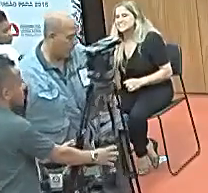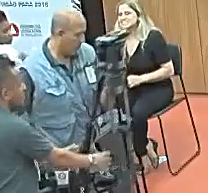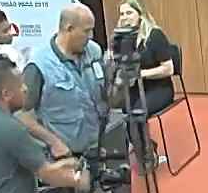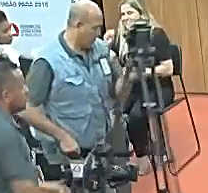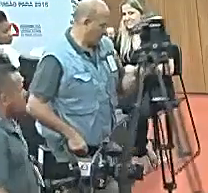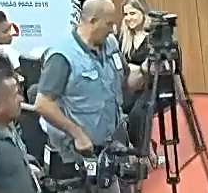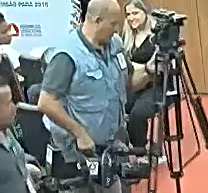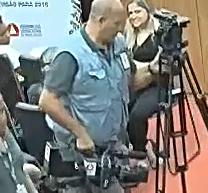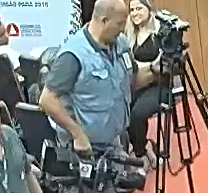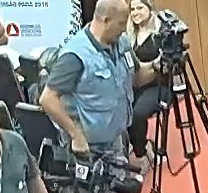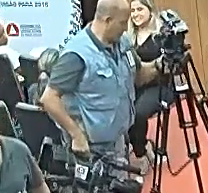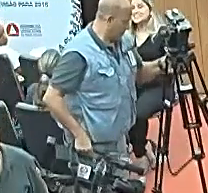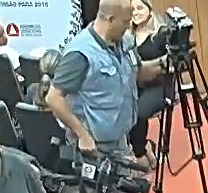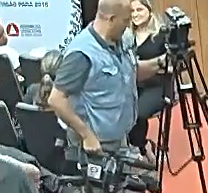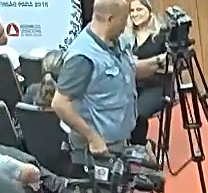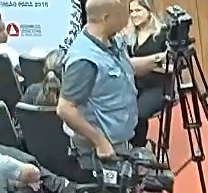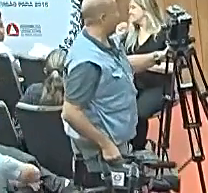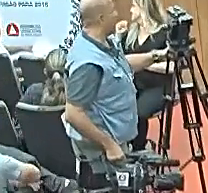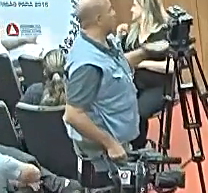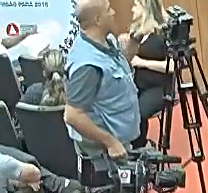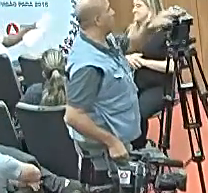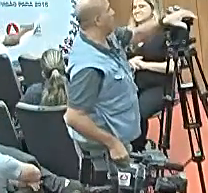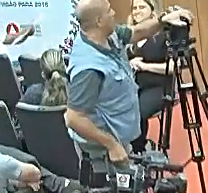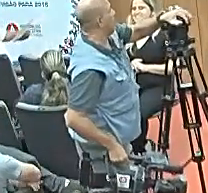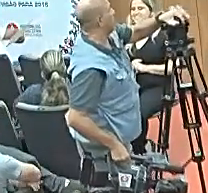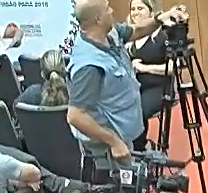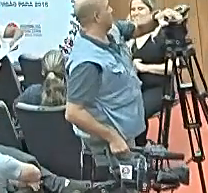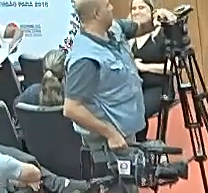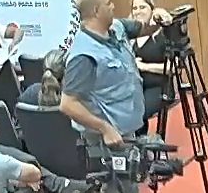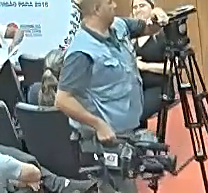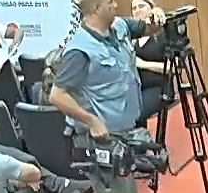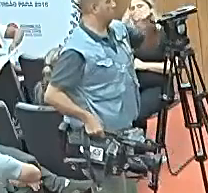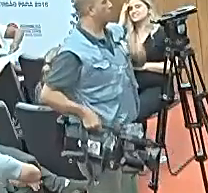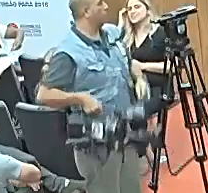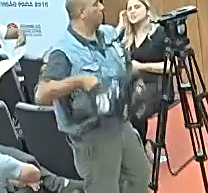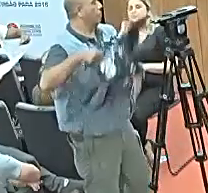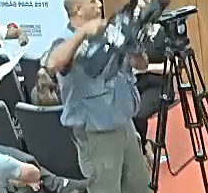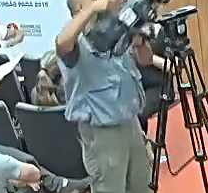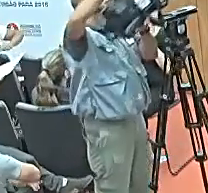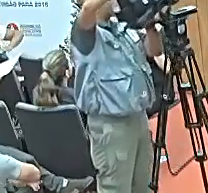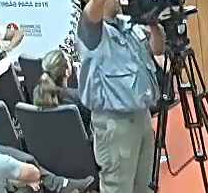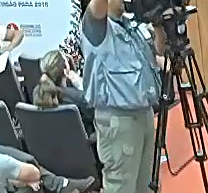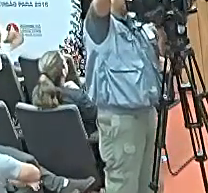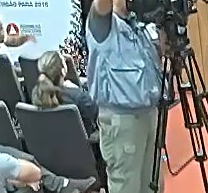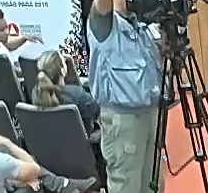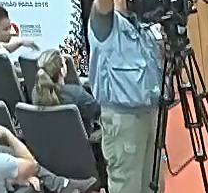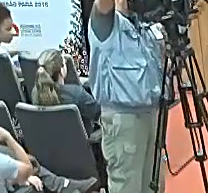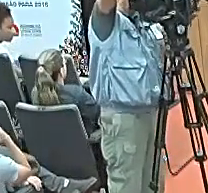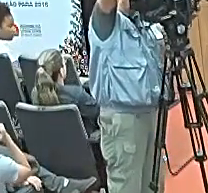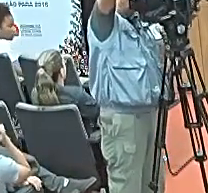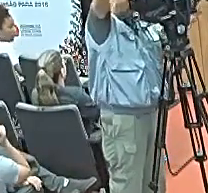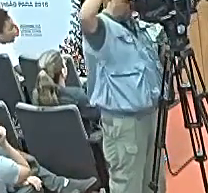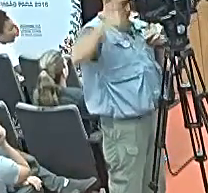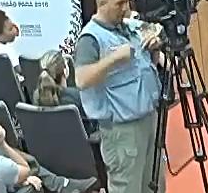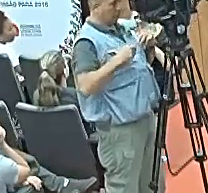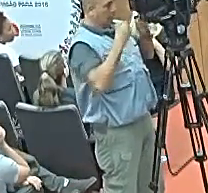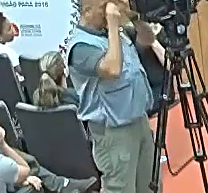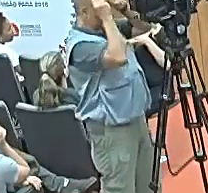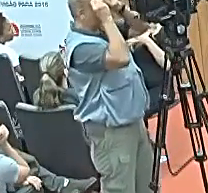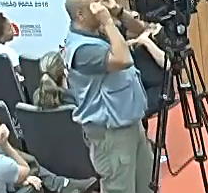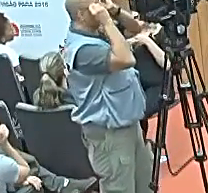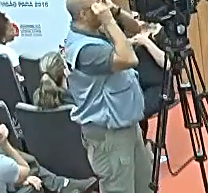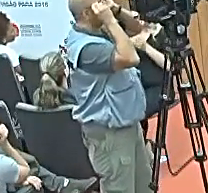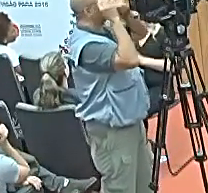que trouxesse duas mensagens e aí agradeço ao trabalho que vem sendo desenvolvido por essa comissão pelo senhor pelo deputado andré quintão